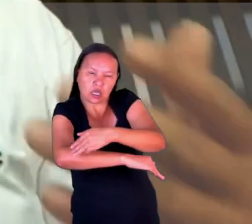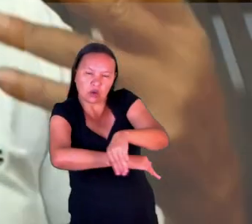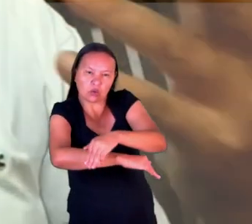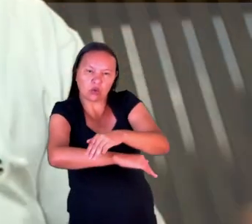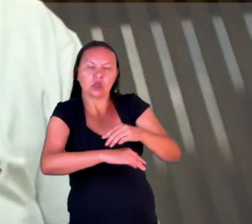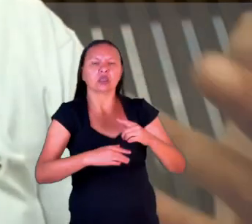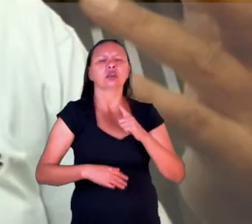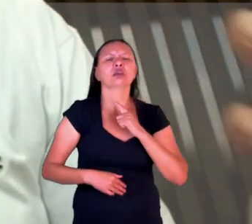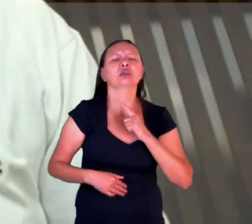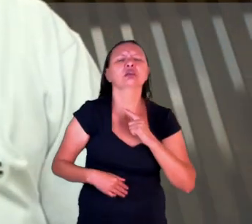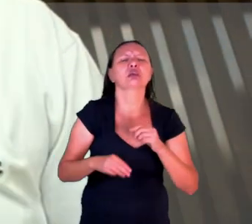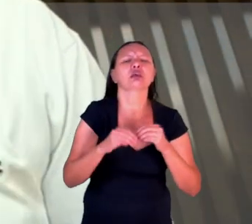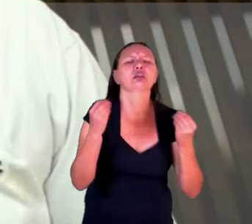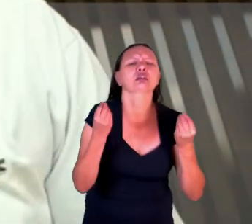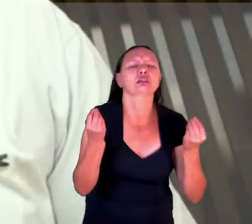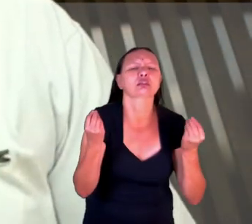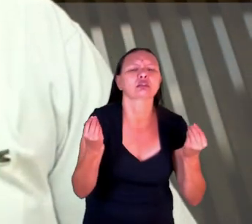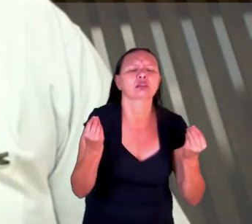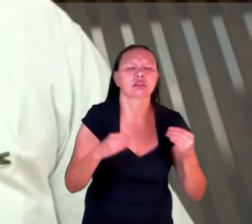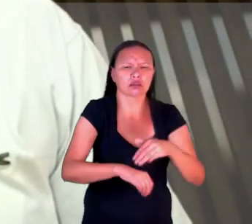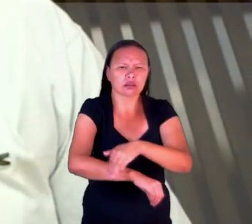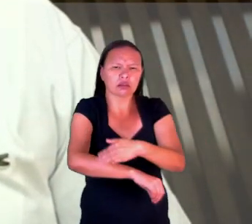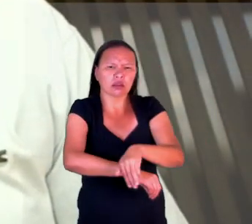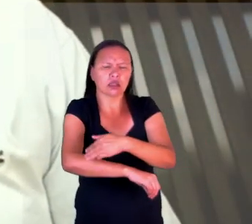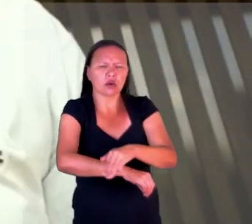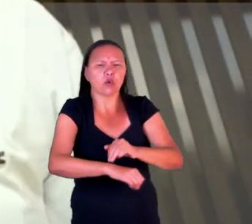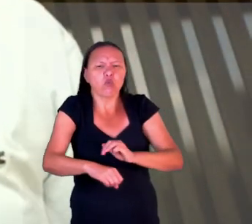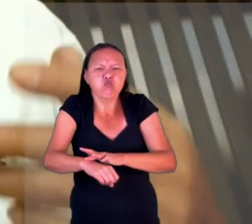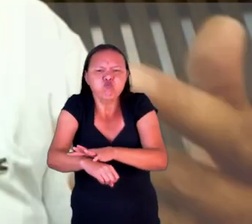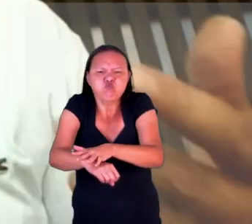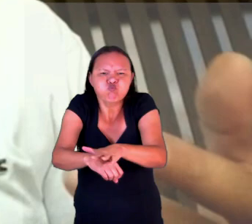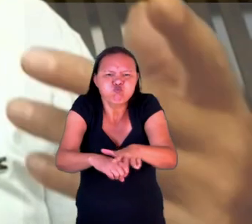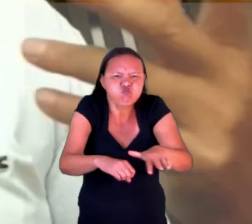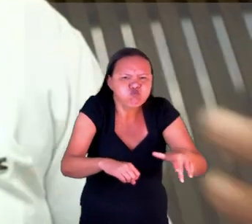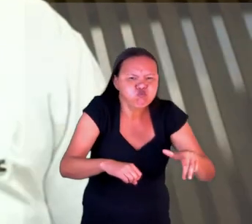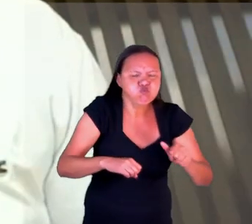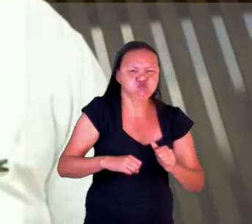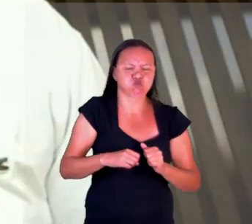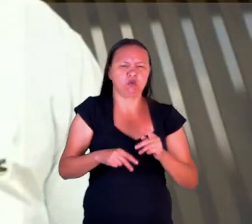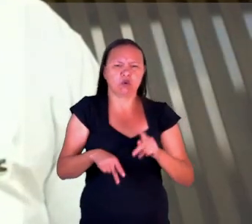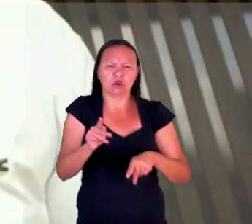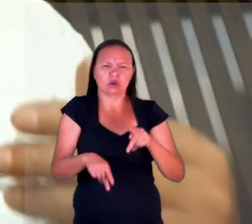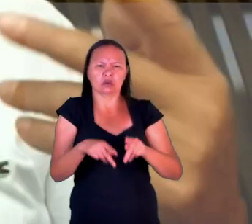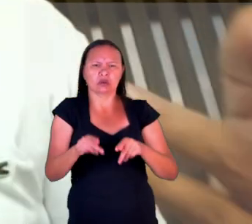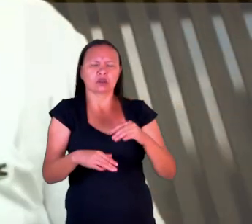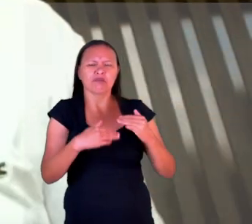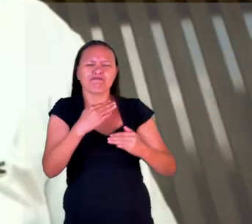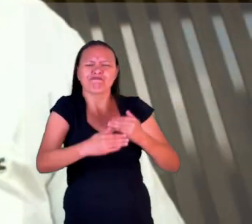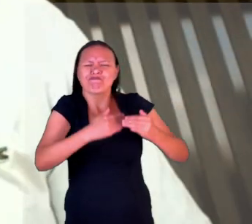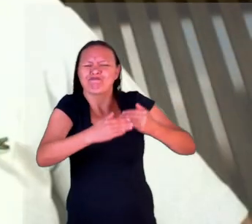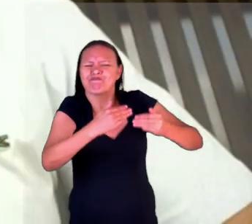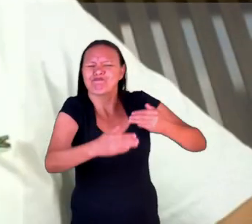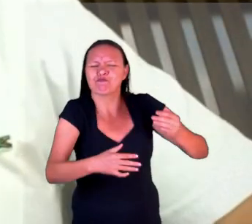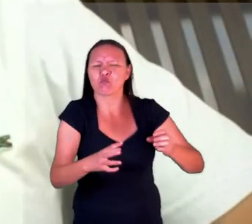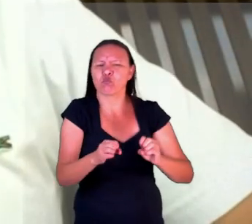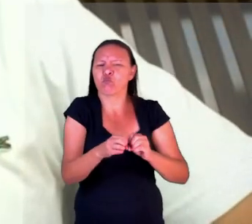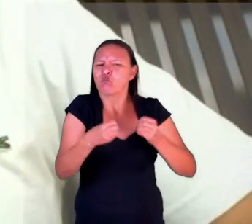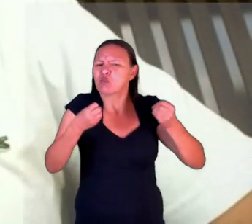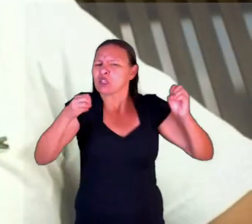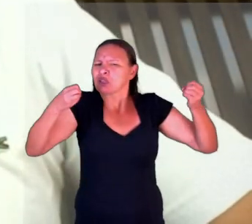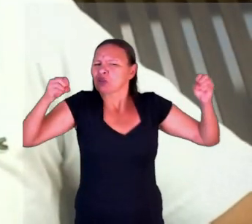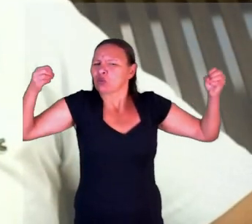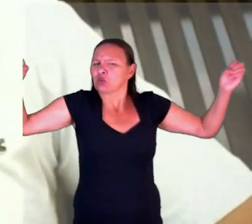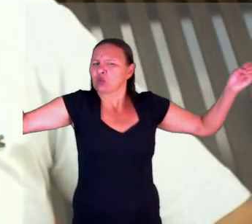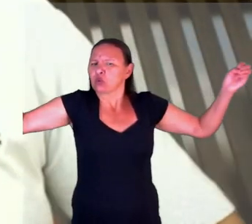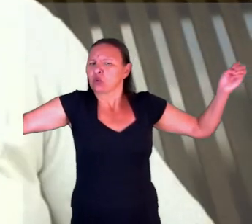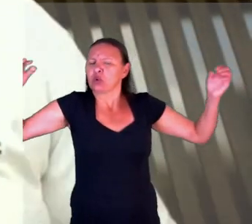pandemia despejou por exemplo um cunhado de pessoas as tem cidades que triplicaram quadruplicaram o número de pessoas em